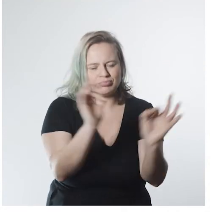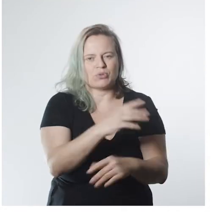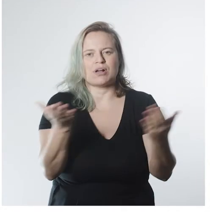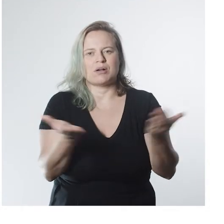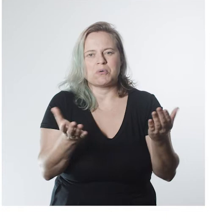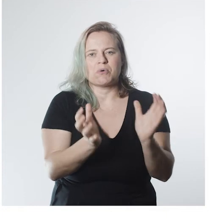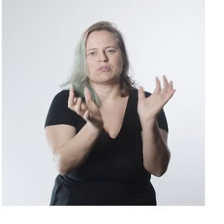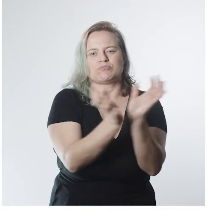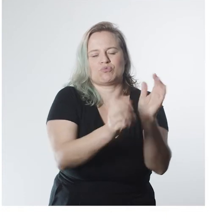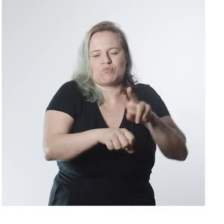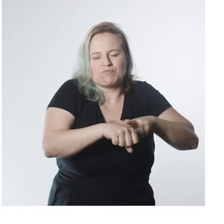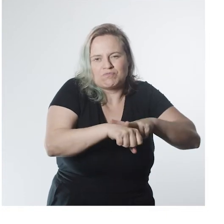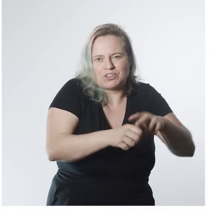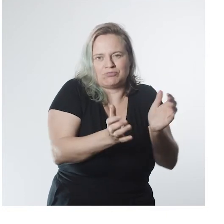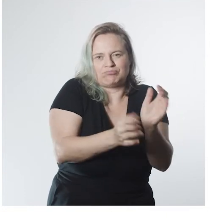couve.